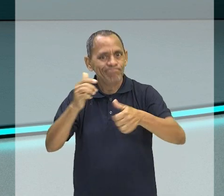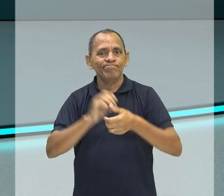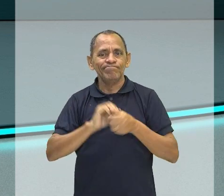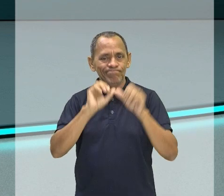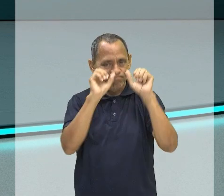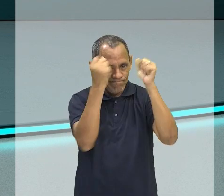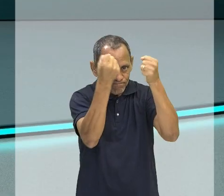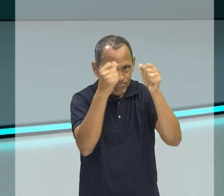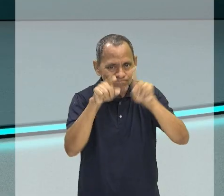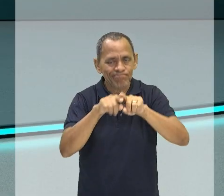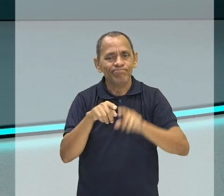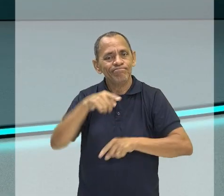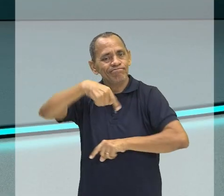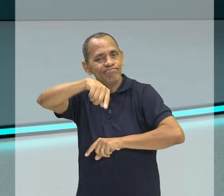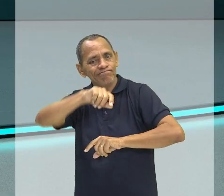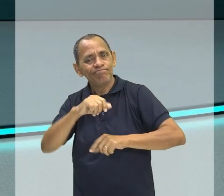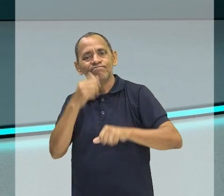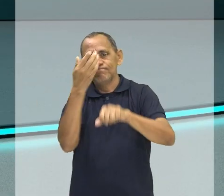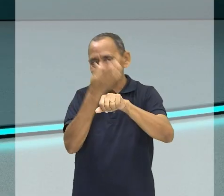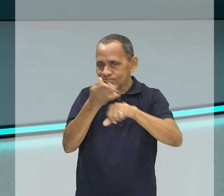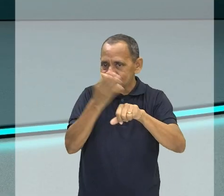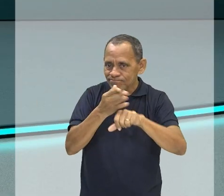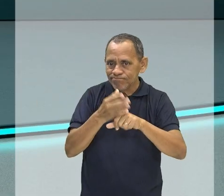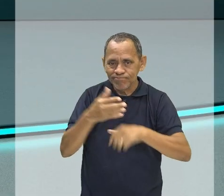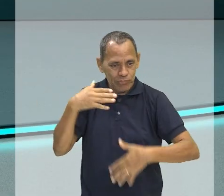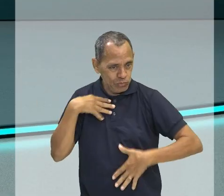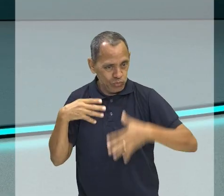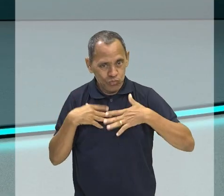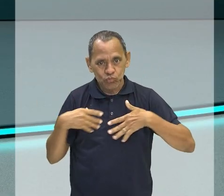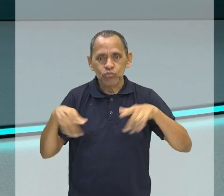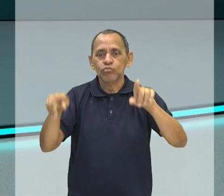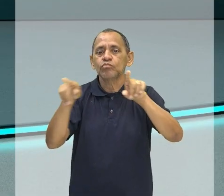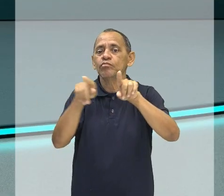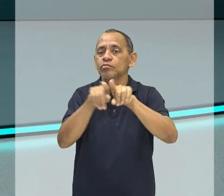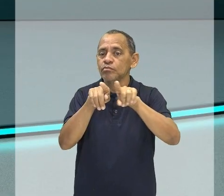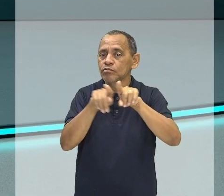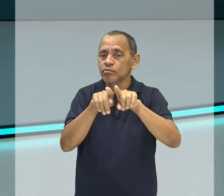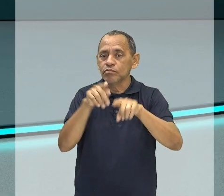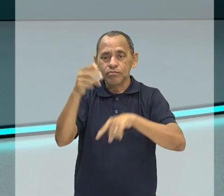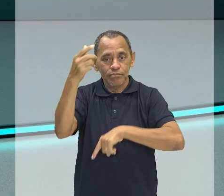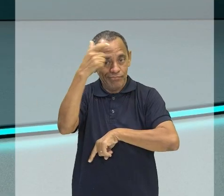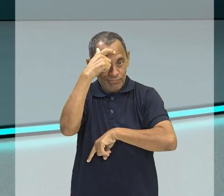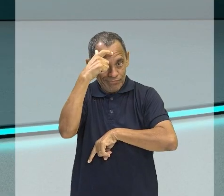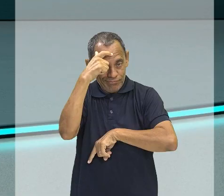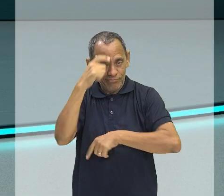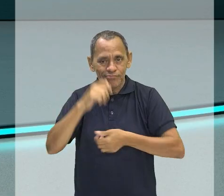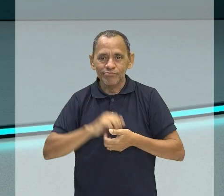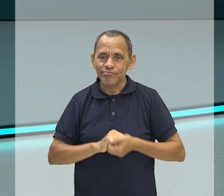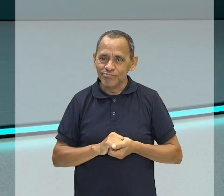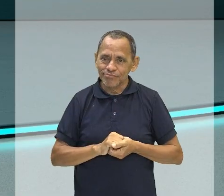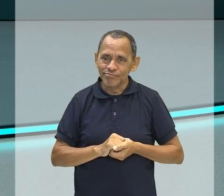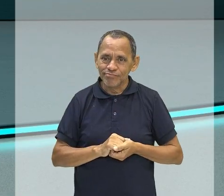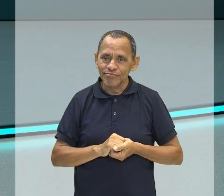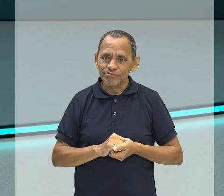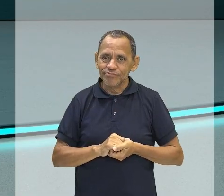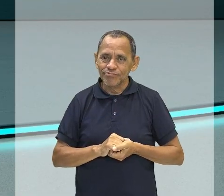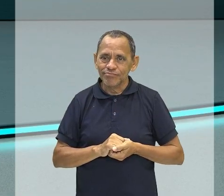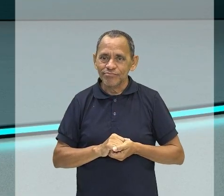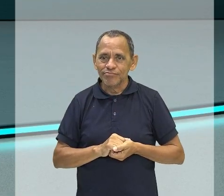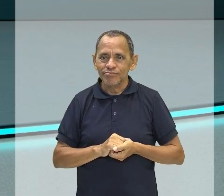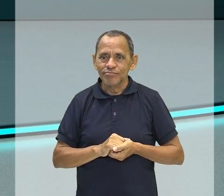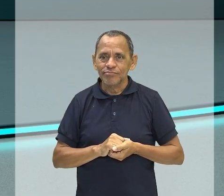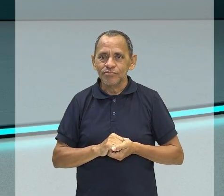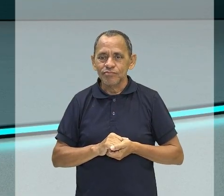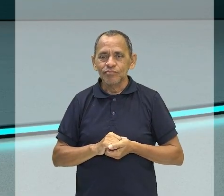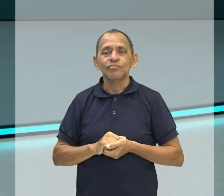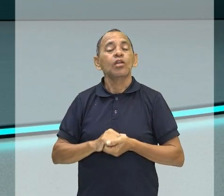vão exercitar não somente o corpo, mas trabalhar a mente também, né? Você vai socializar